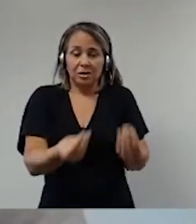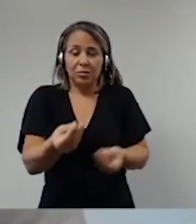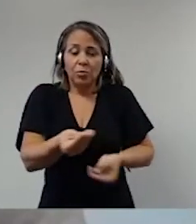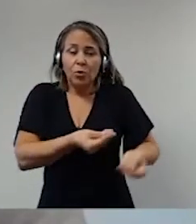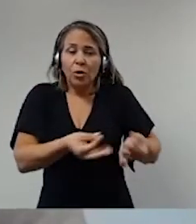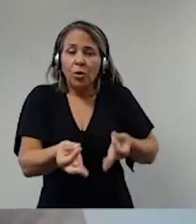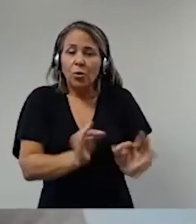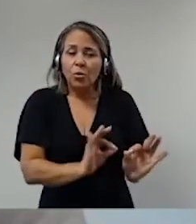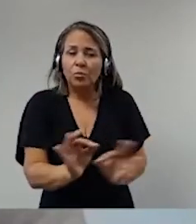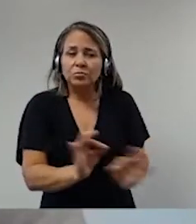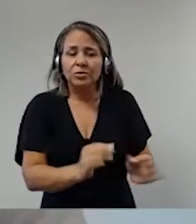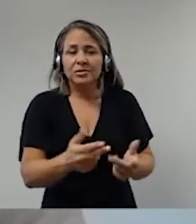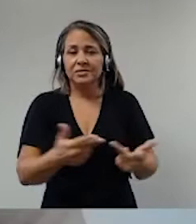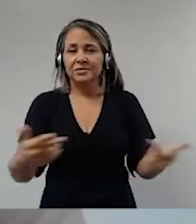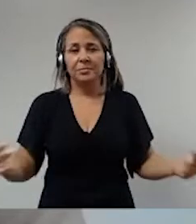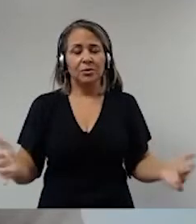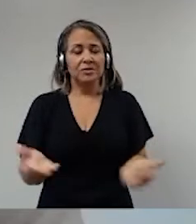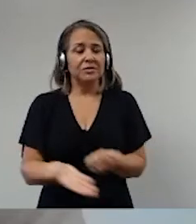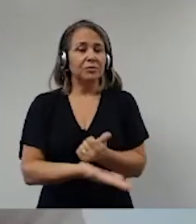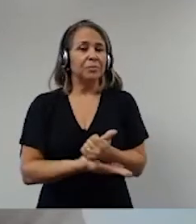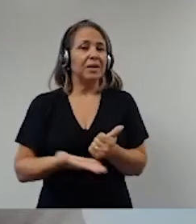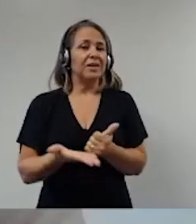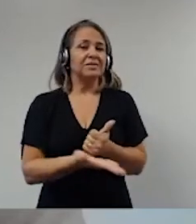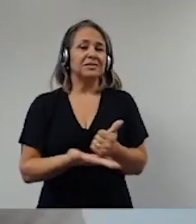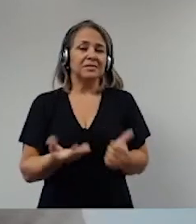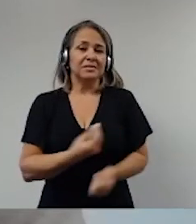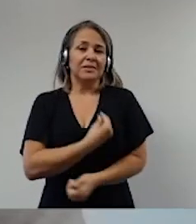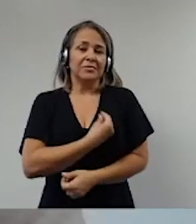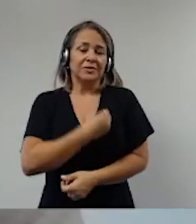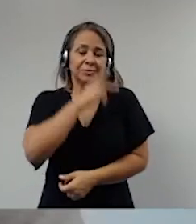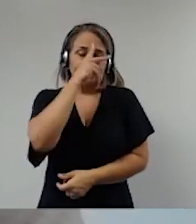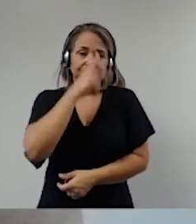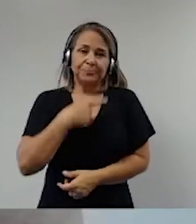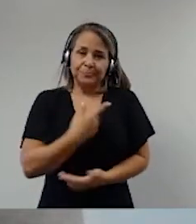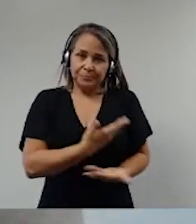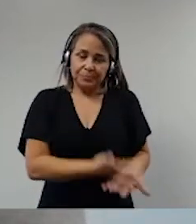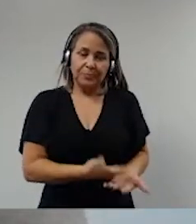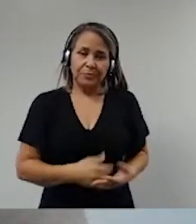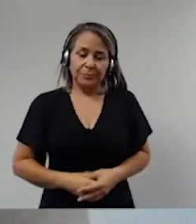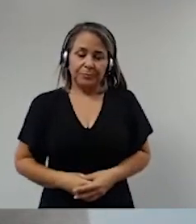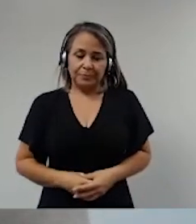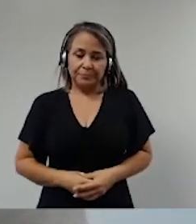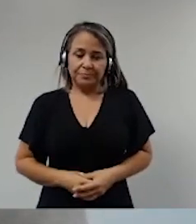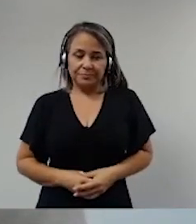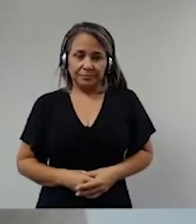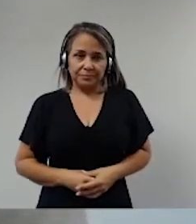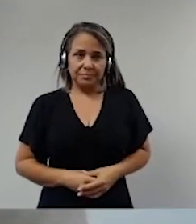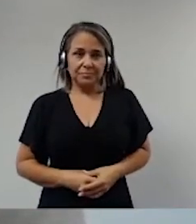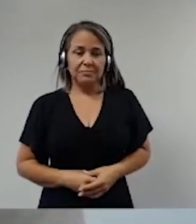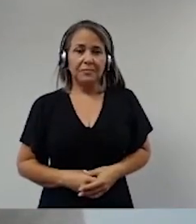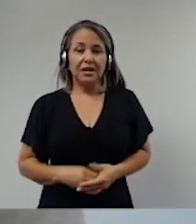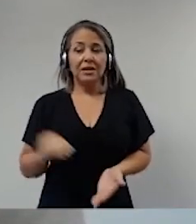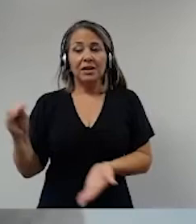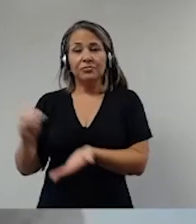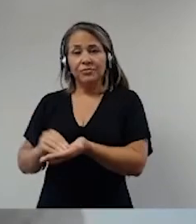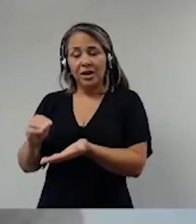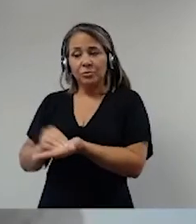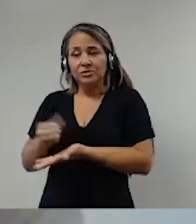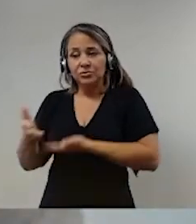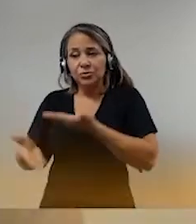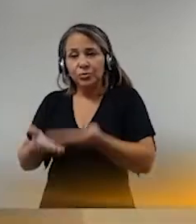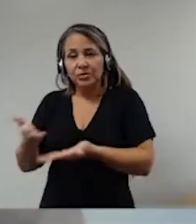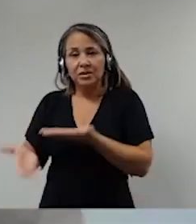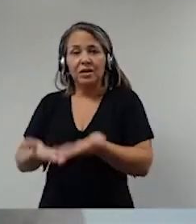controle sobre elementos básicos de suas vidas. E esse desamparo